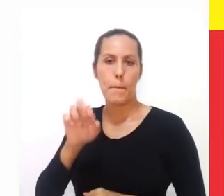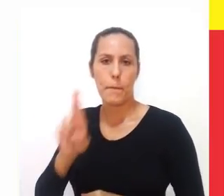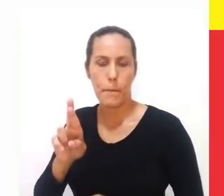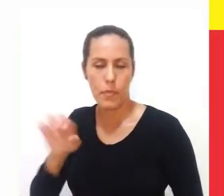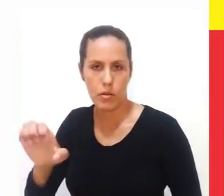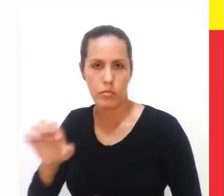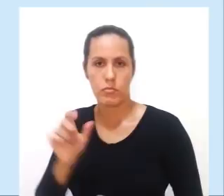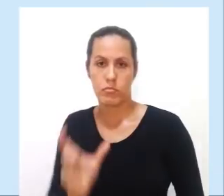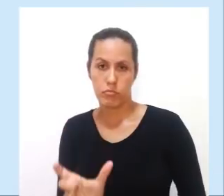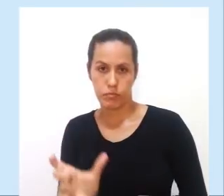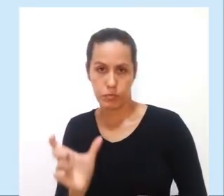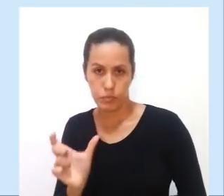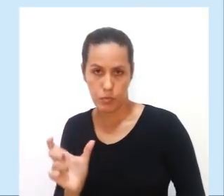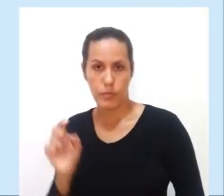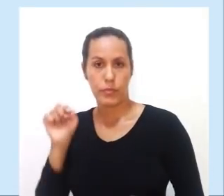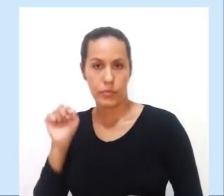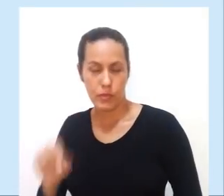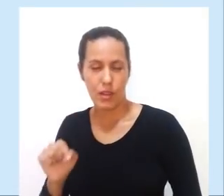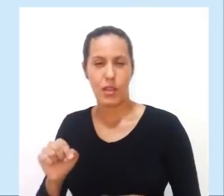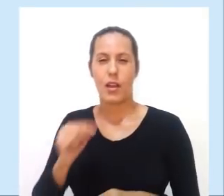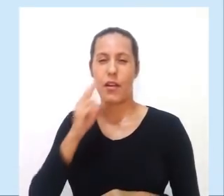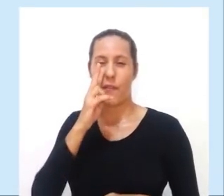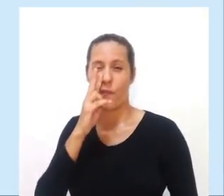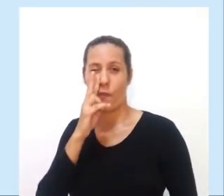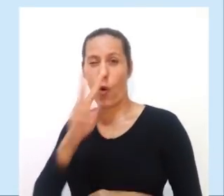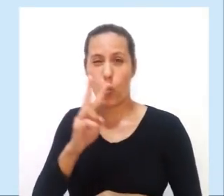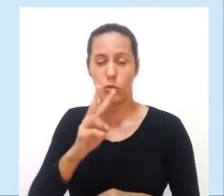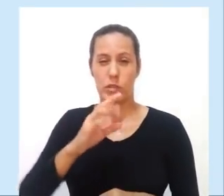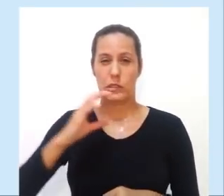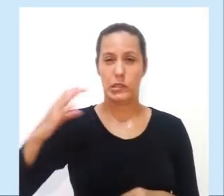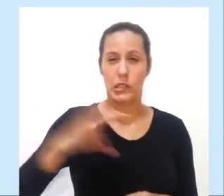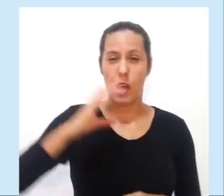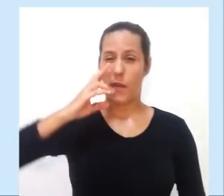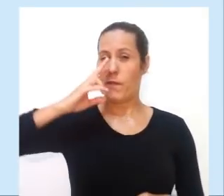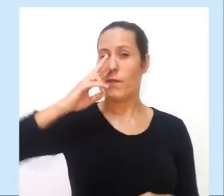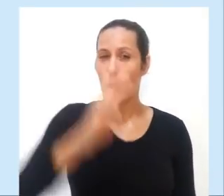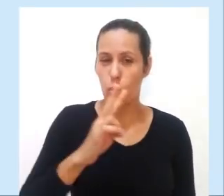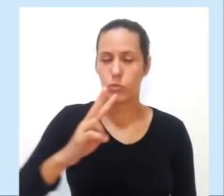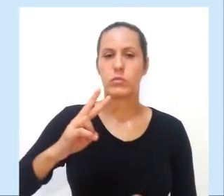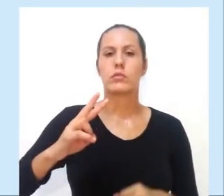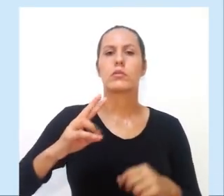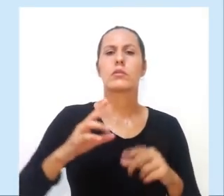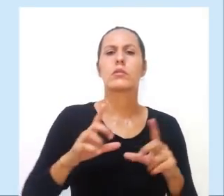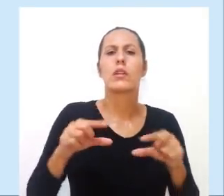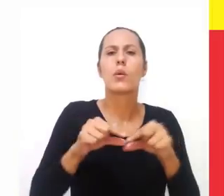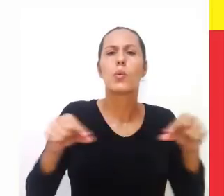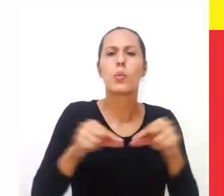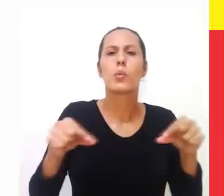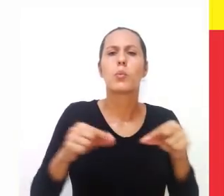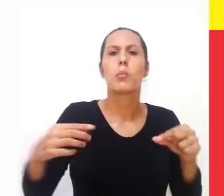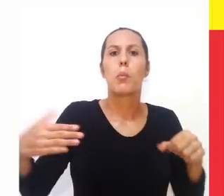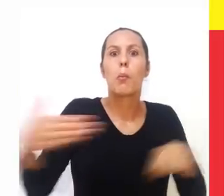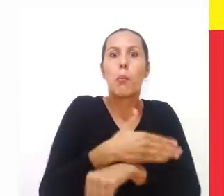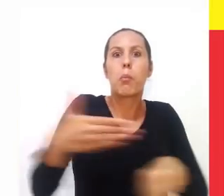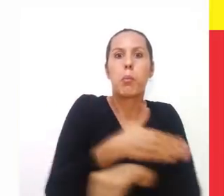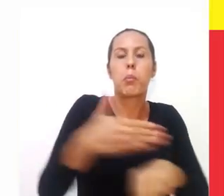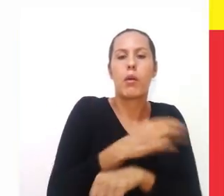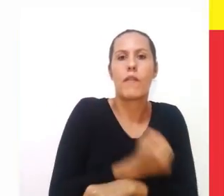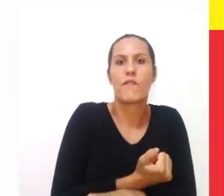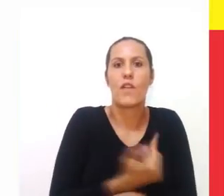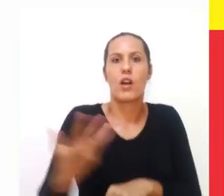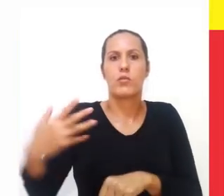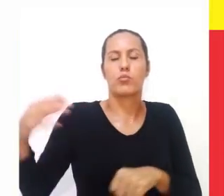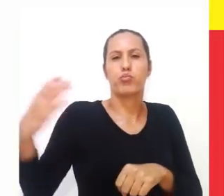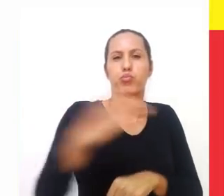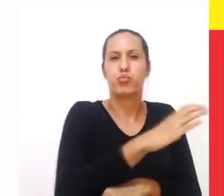é grande, há um grande fluxo de elétrons nela. Quando a corrente é pequena, há pouco fluxo. Aí você vê aí na imagem,